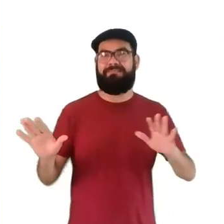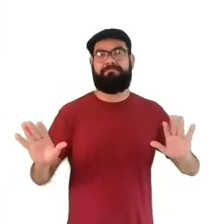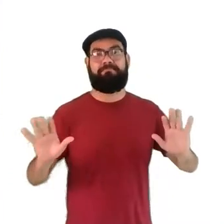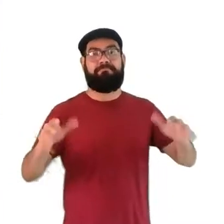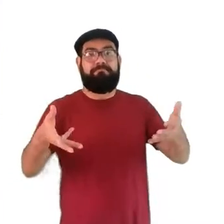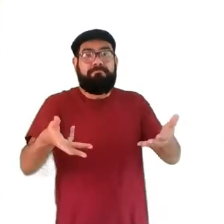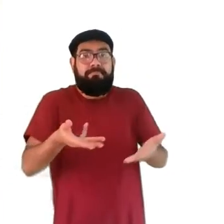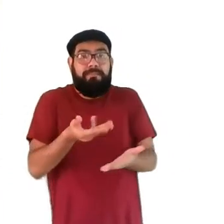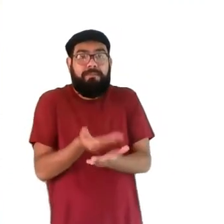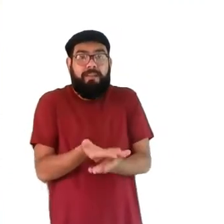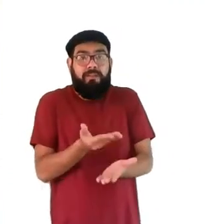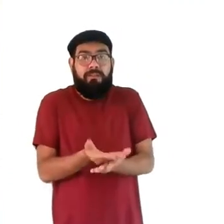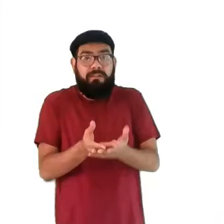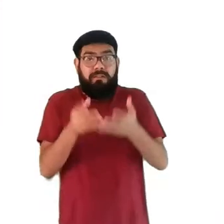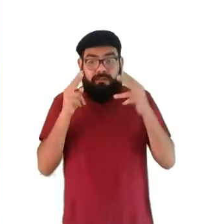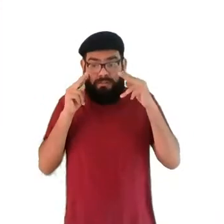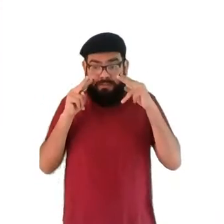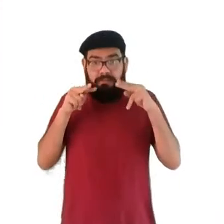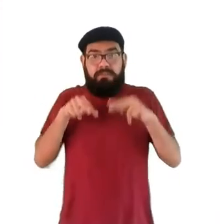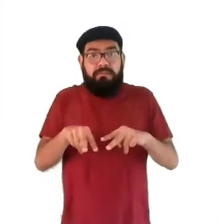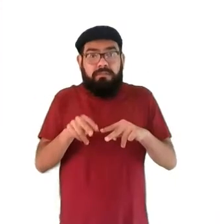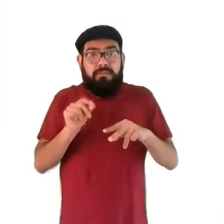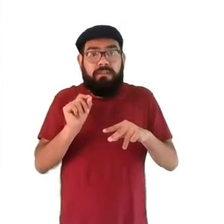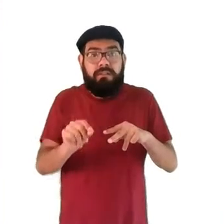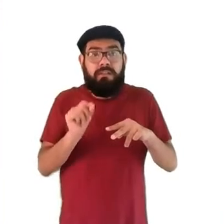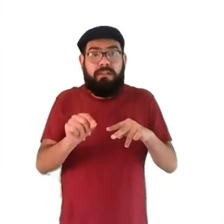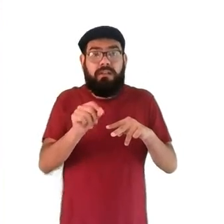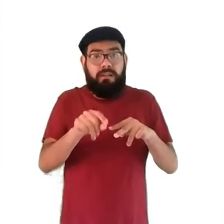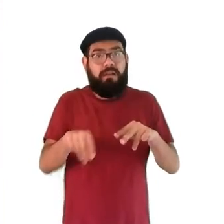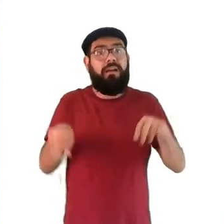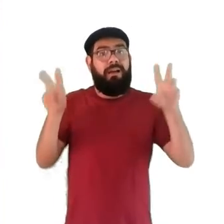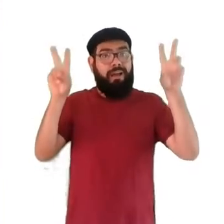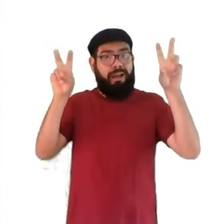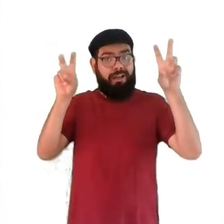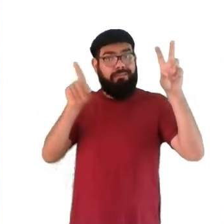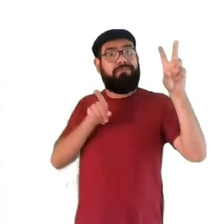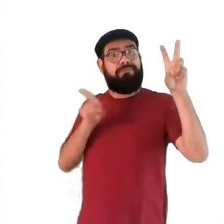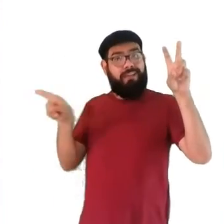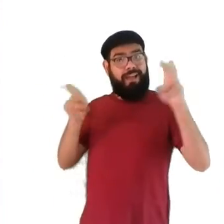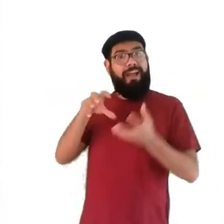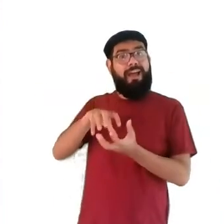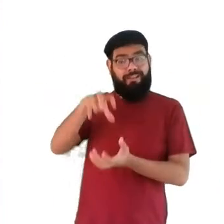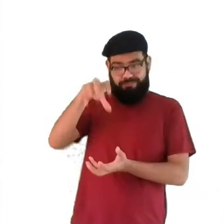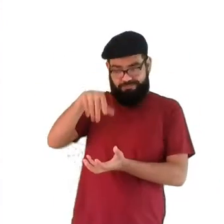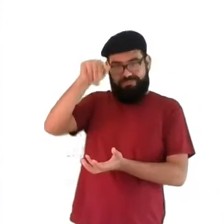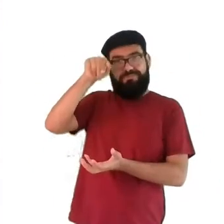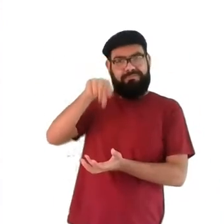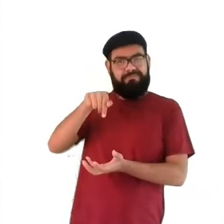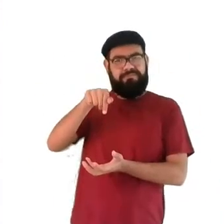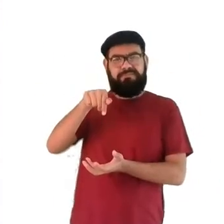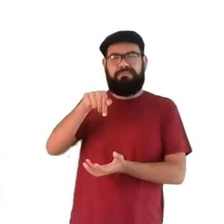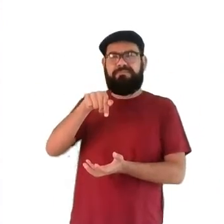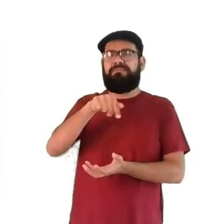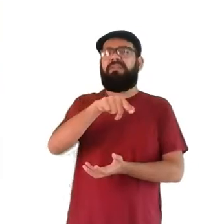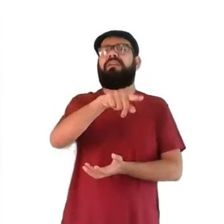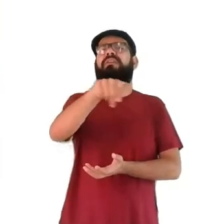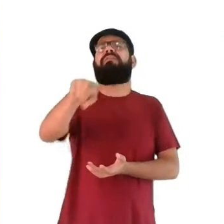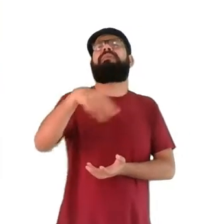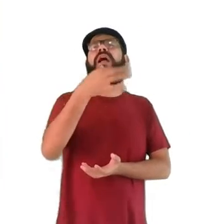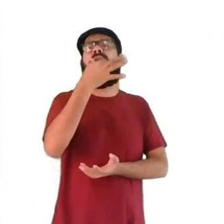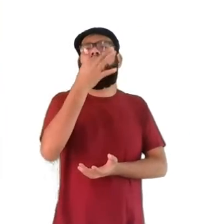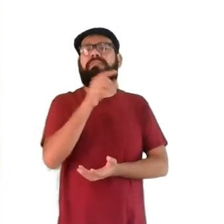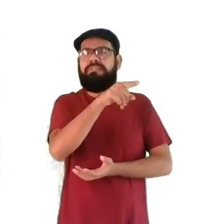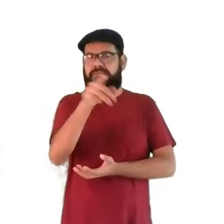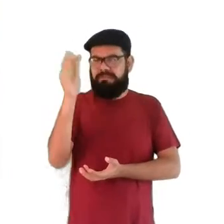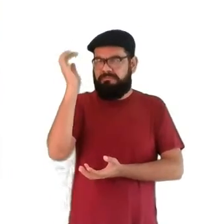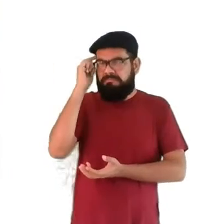vai tratar sobre isso, sobre a questão da vida adulta. Na opinião de vocês, será que muda muita coisa? Eu já dei aí